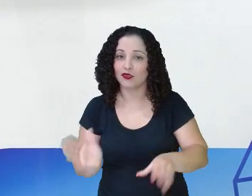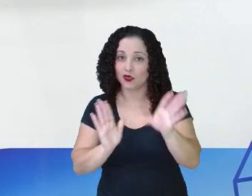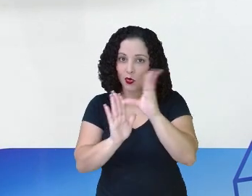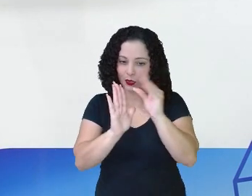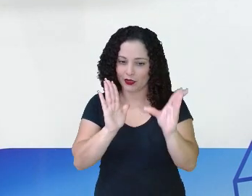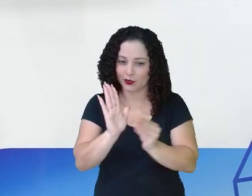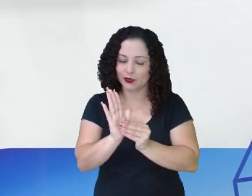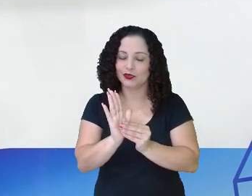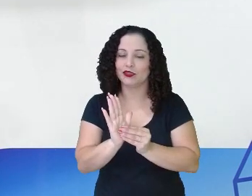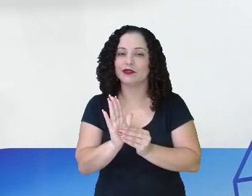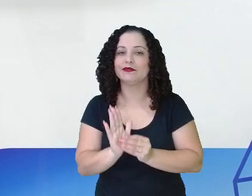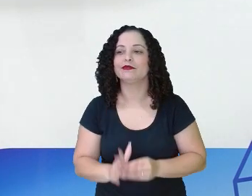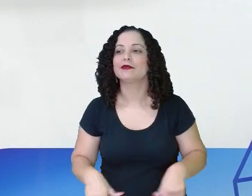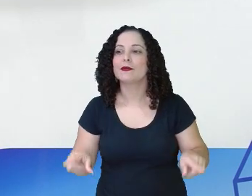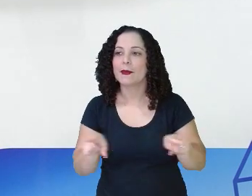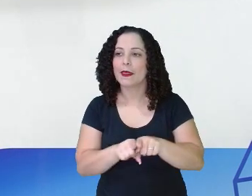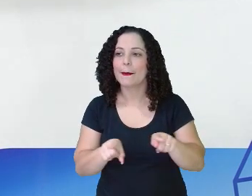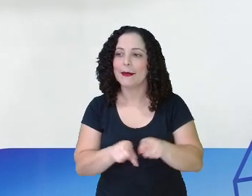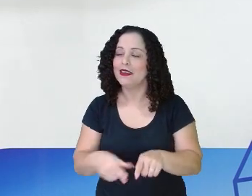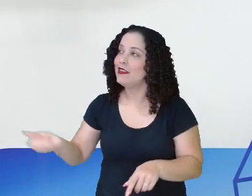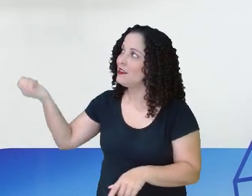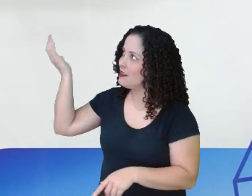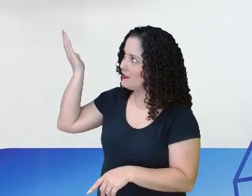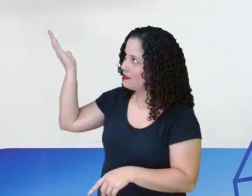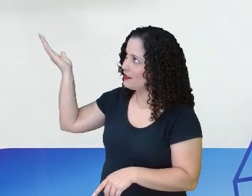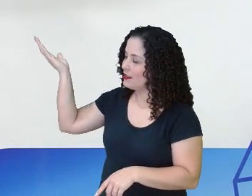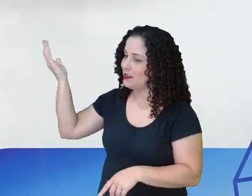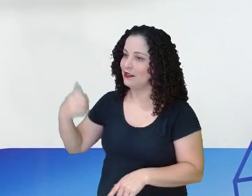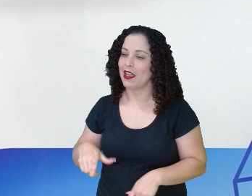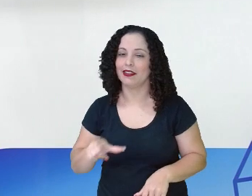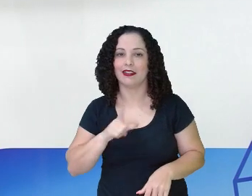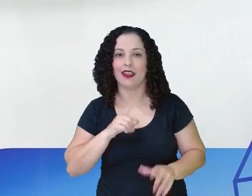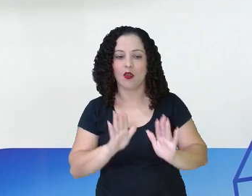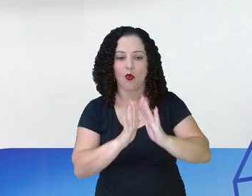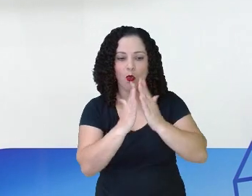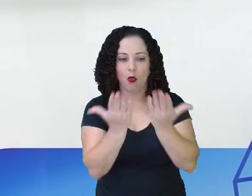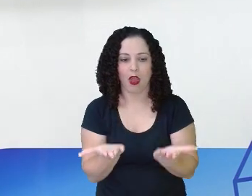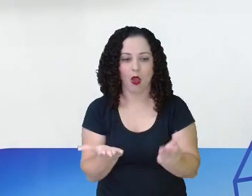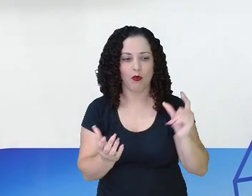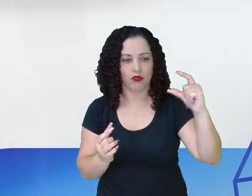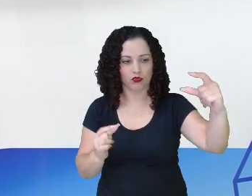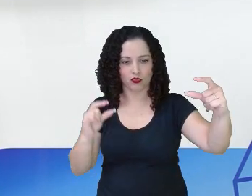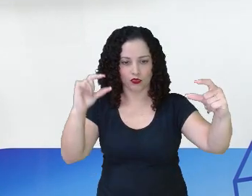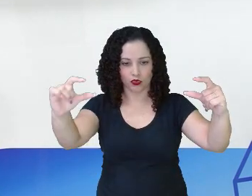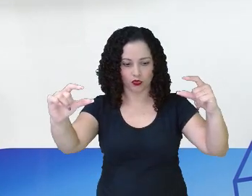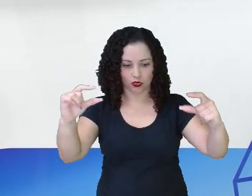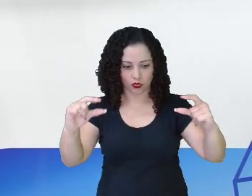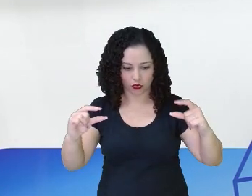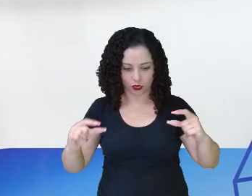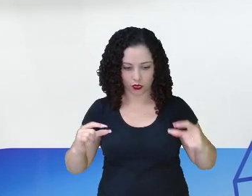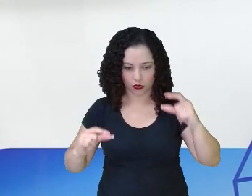materiais. Um dos é essa questão de álbum de figurinha. Dificilmente não cai.